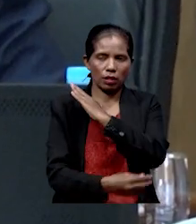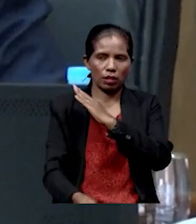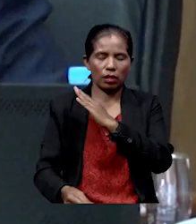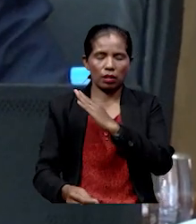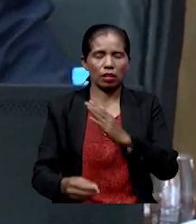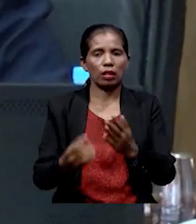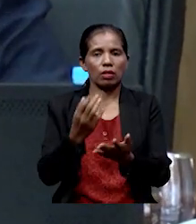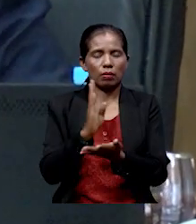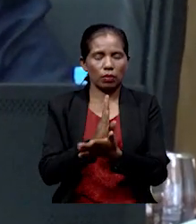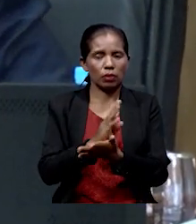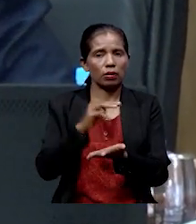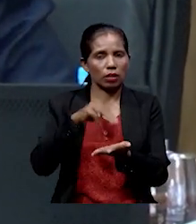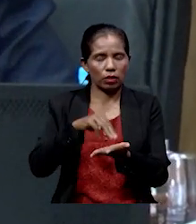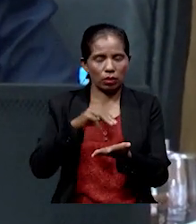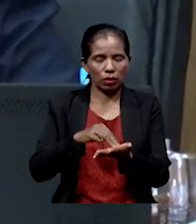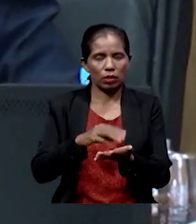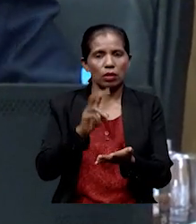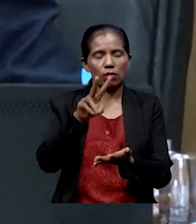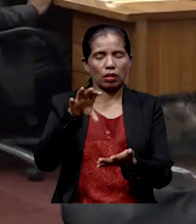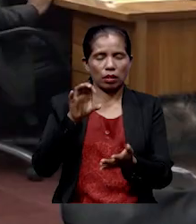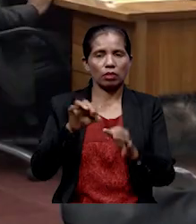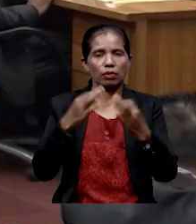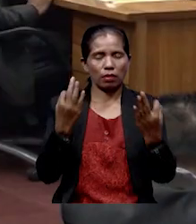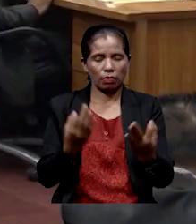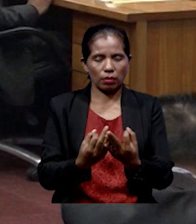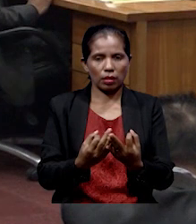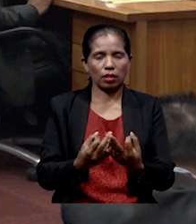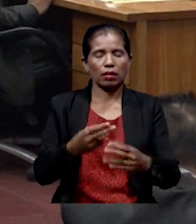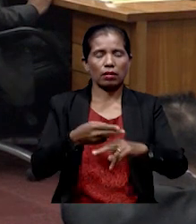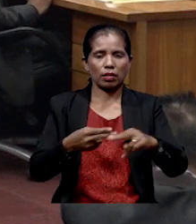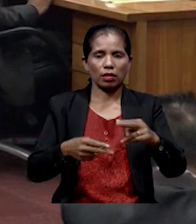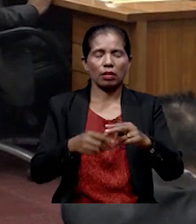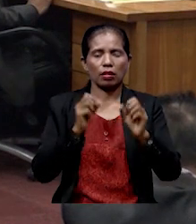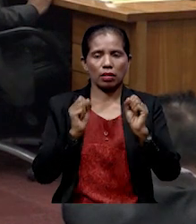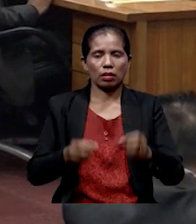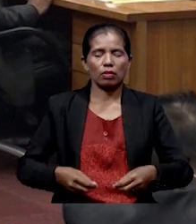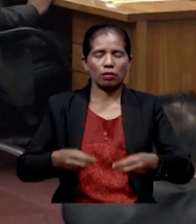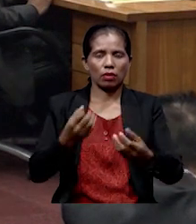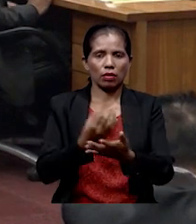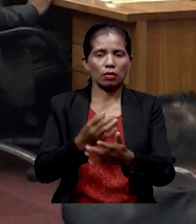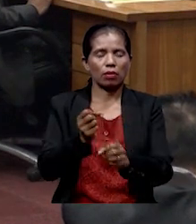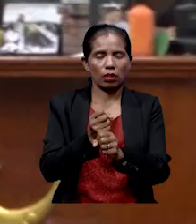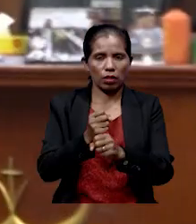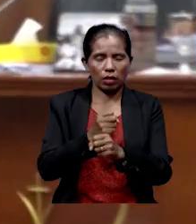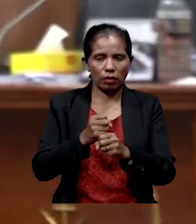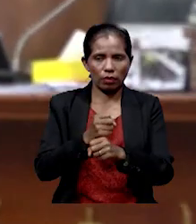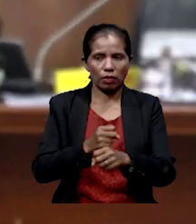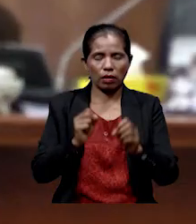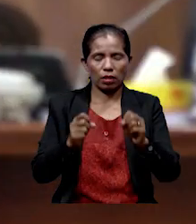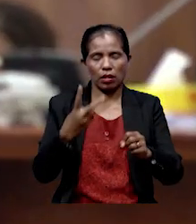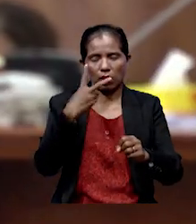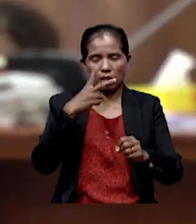surua ba cada familia maung de obra ba posto administrativo sira revitaliza no subsidio ba café remuneração